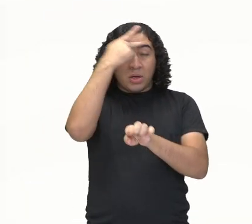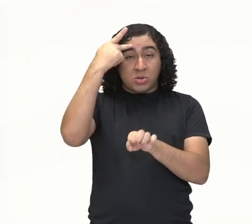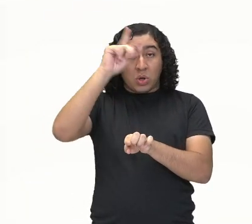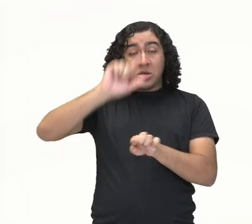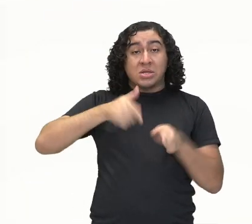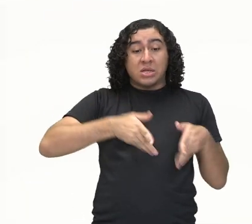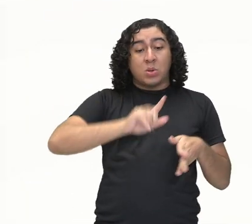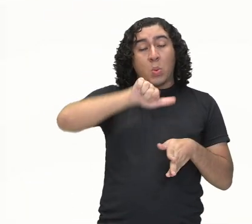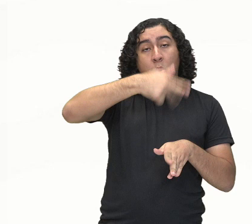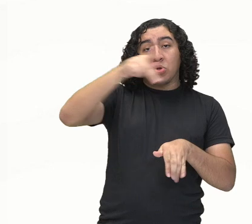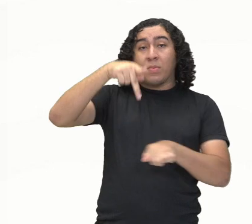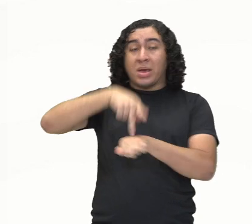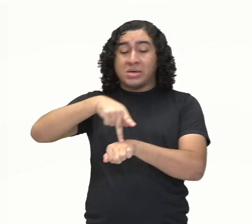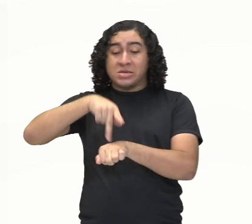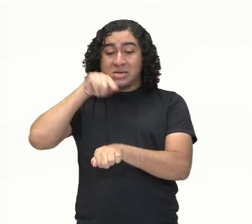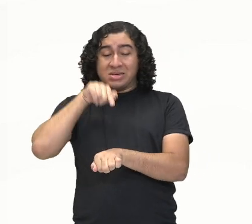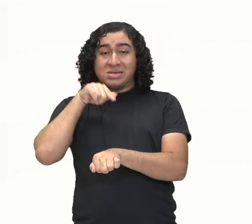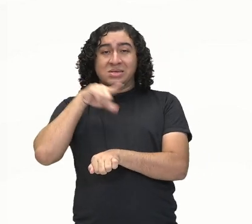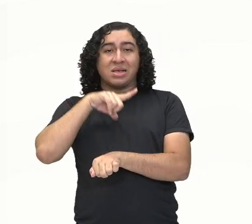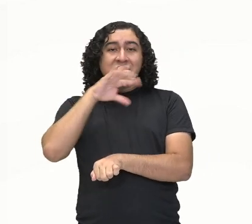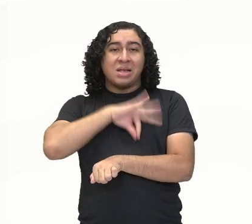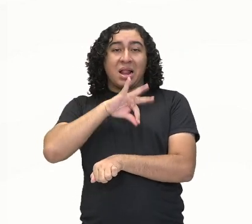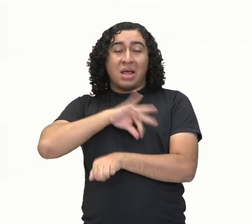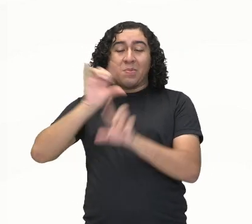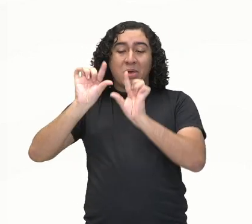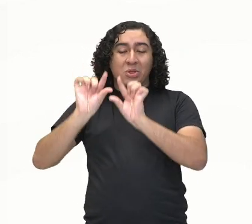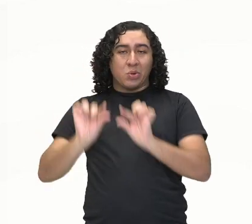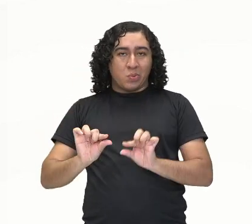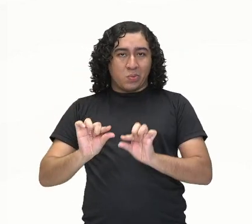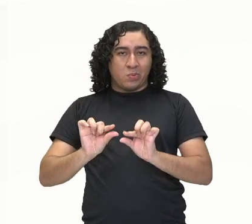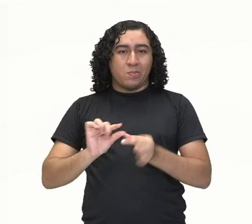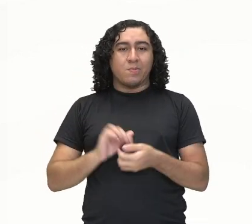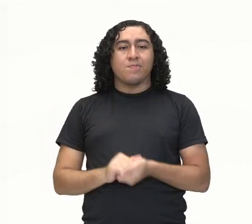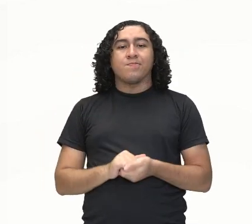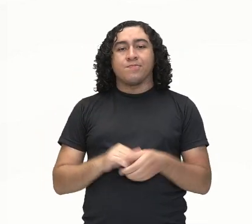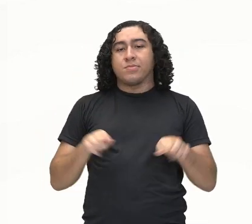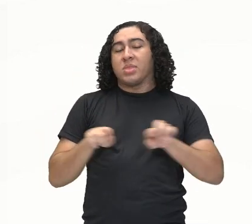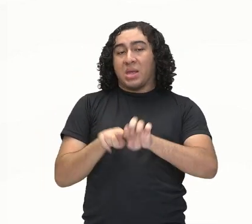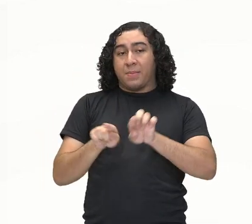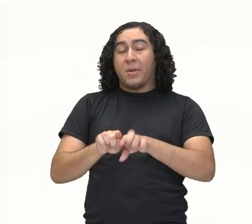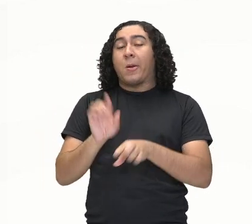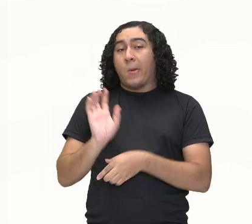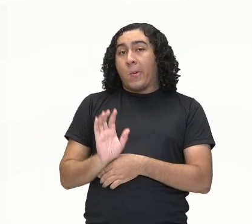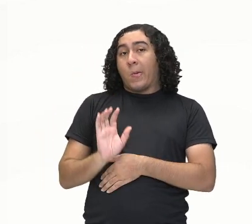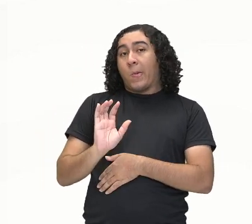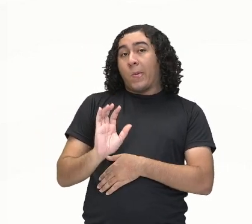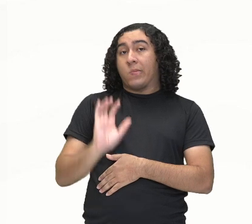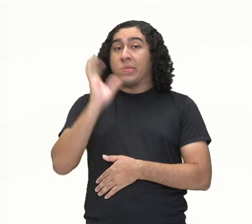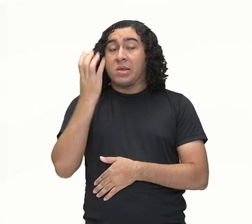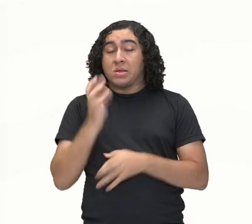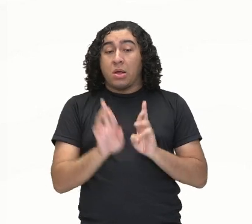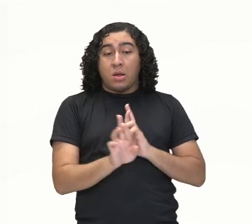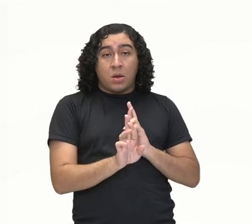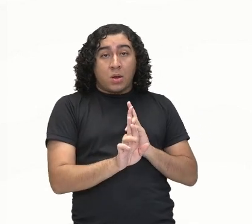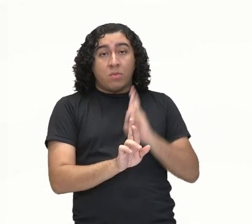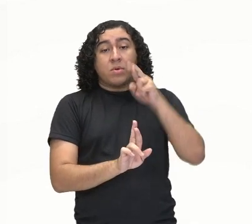possuem aí menores salários, tá bom? Então, isso também ocorre com